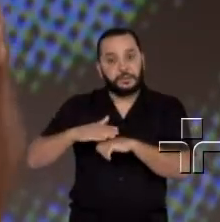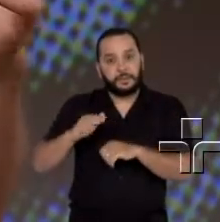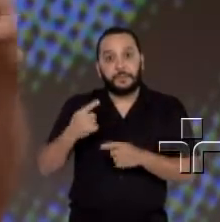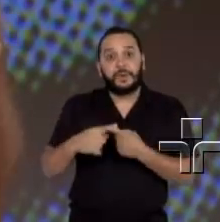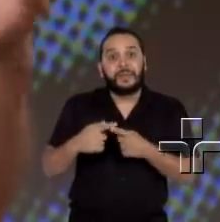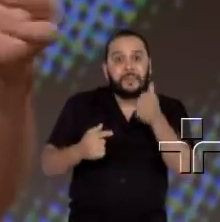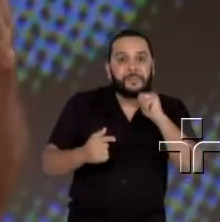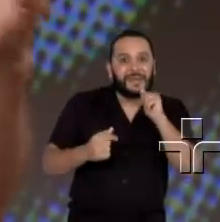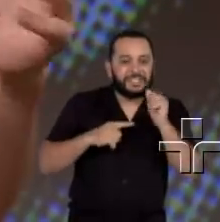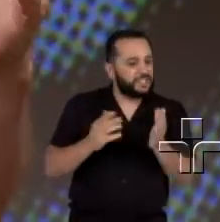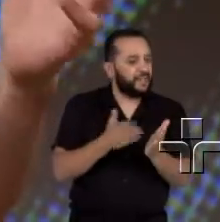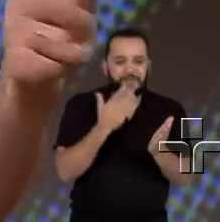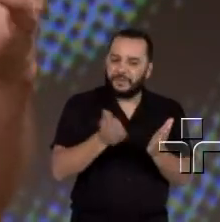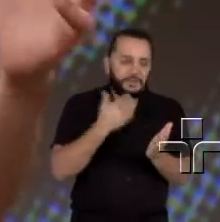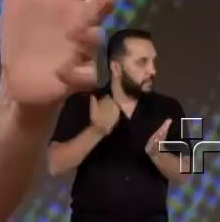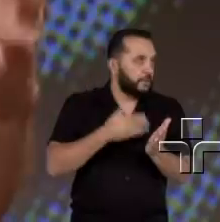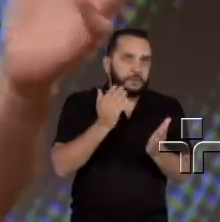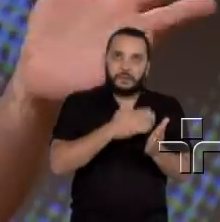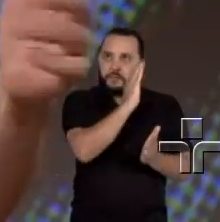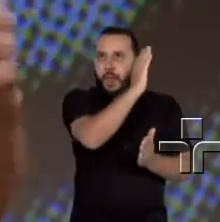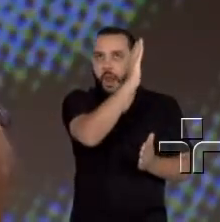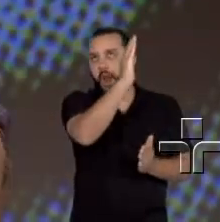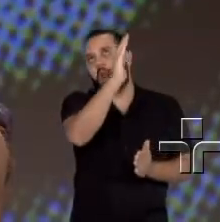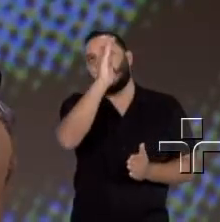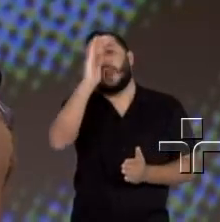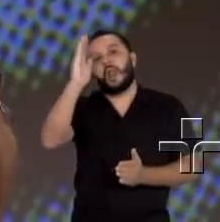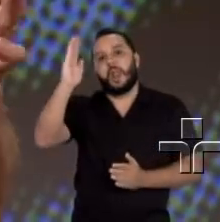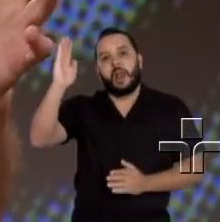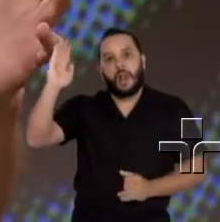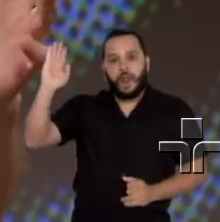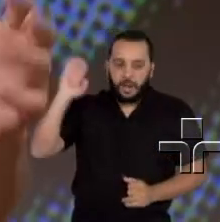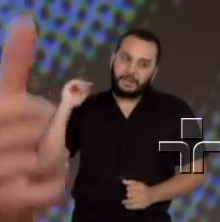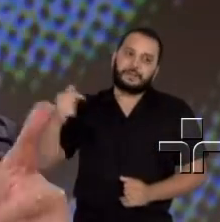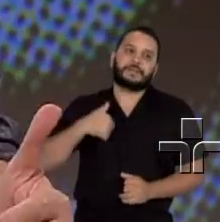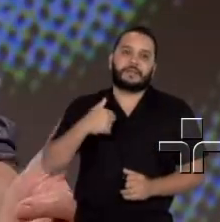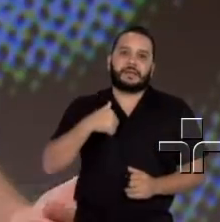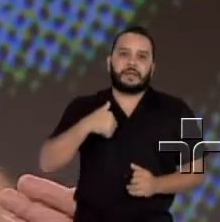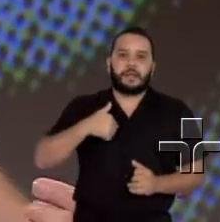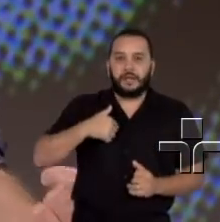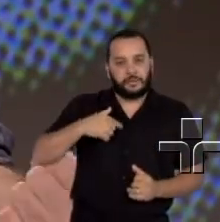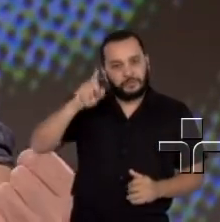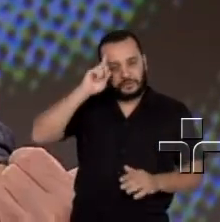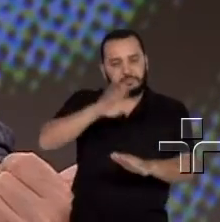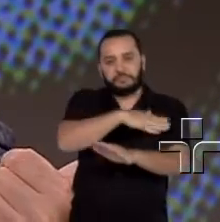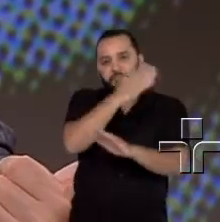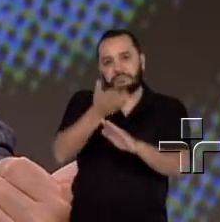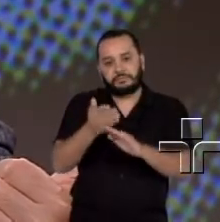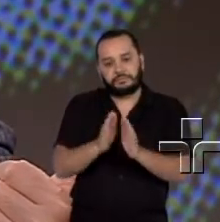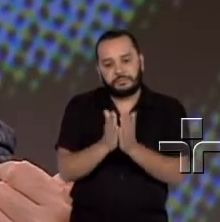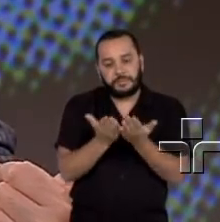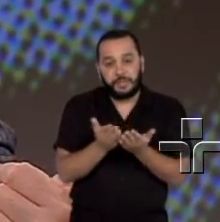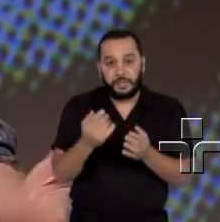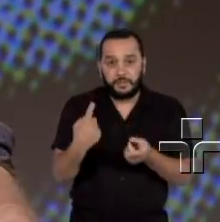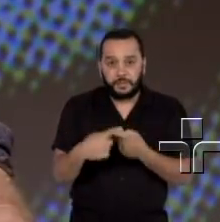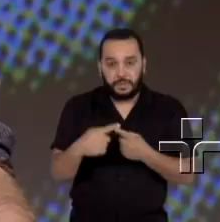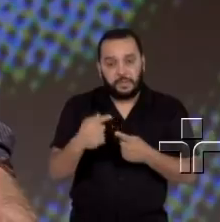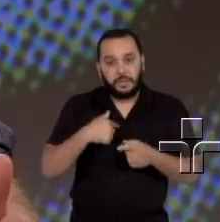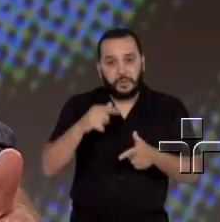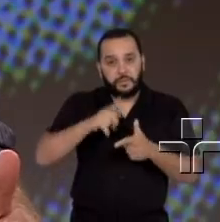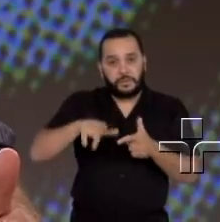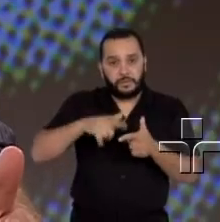livros e livros e livros e livros e livros e livros e livros. E eu passava os dias nessa biblioteca, porque eu era muito míope.